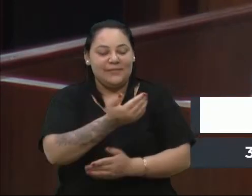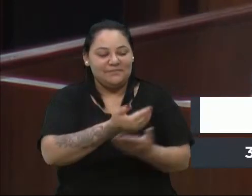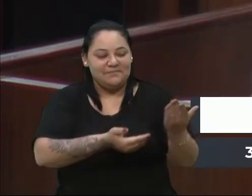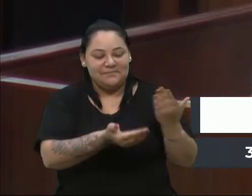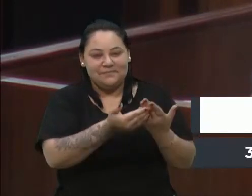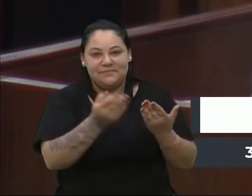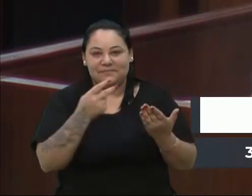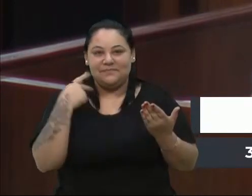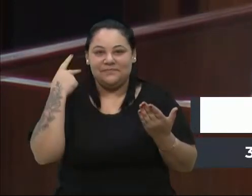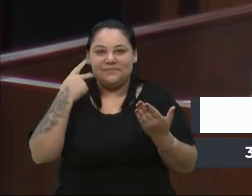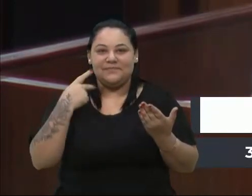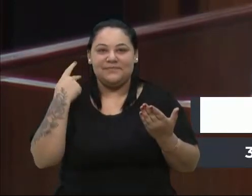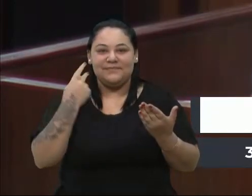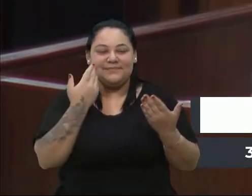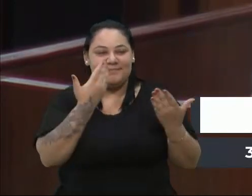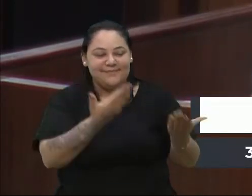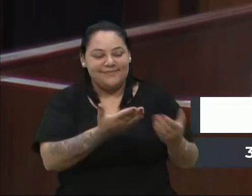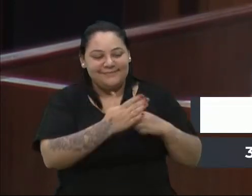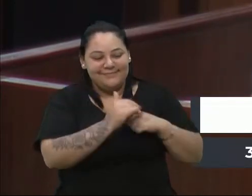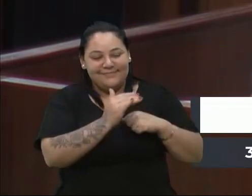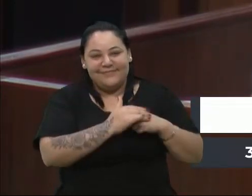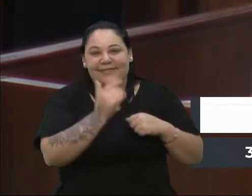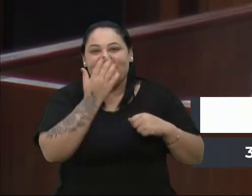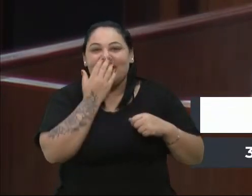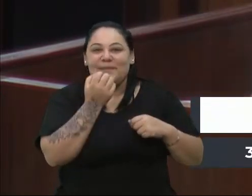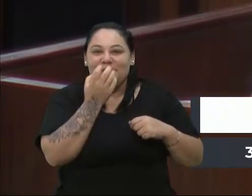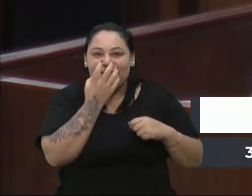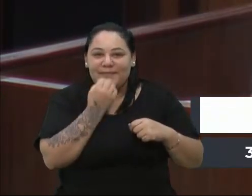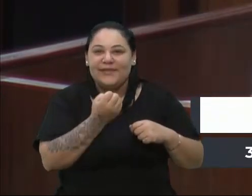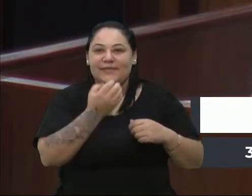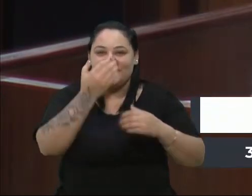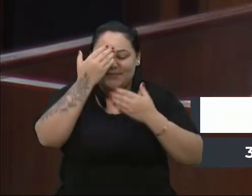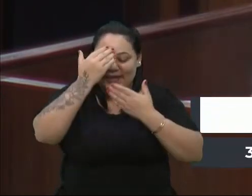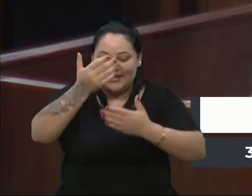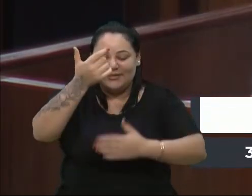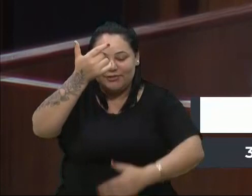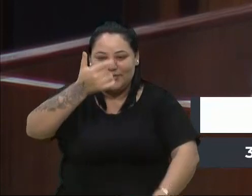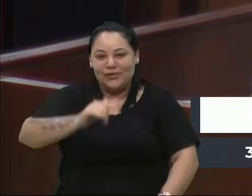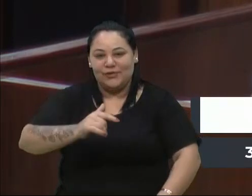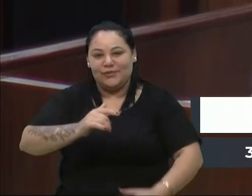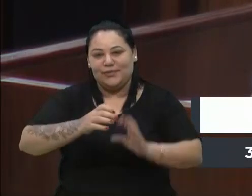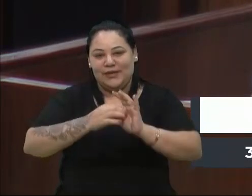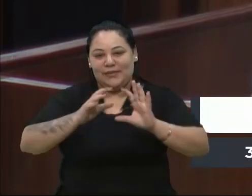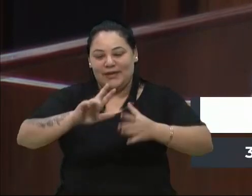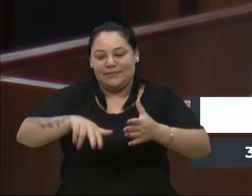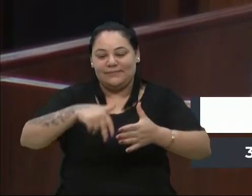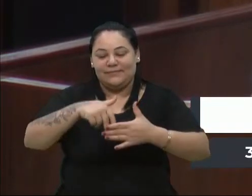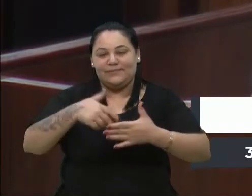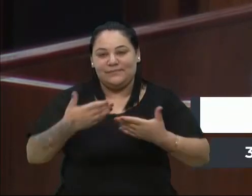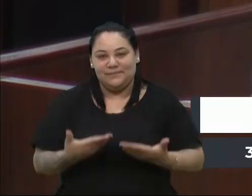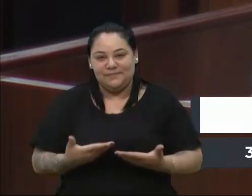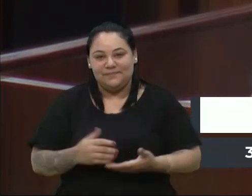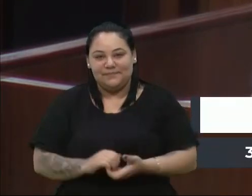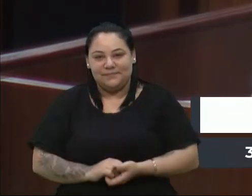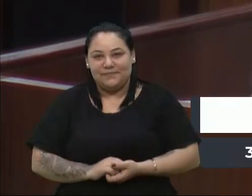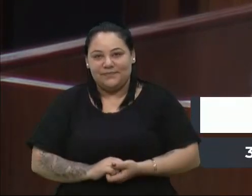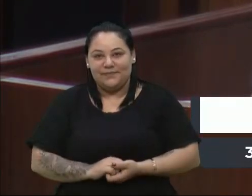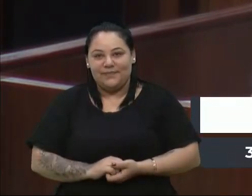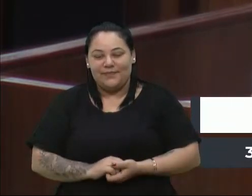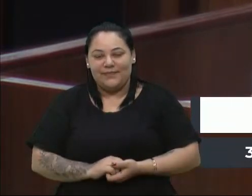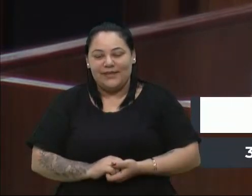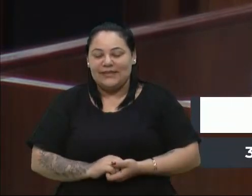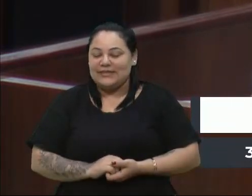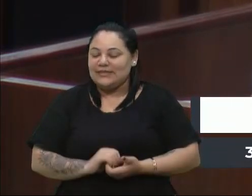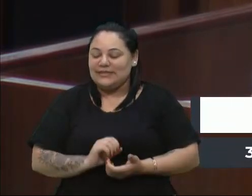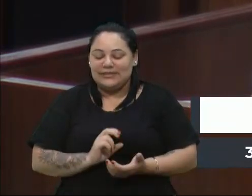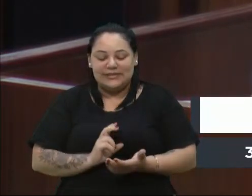vereadores. Estimado Camilles, muito obrigada novamente por esse espaço. É sempre uma honra